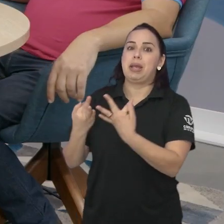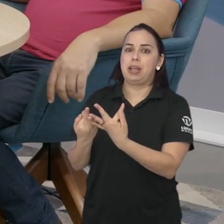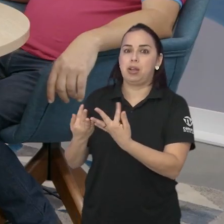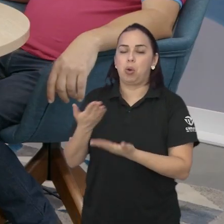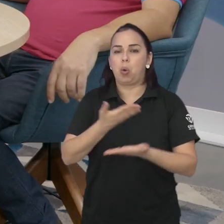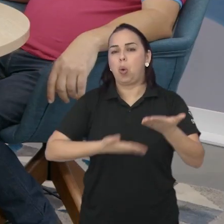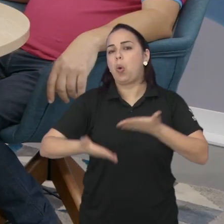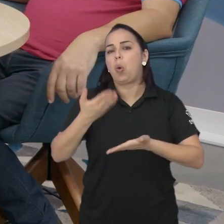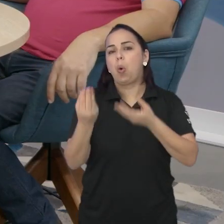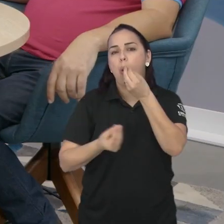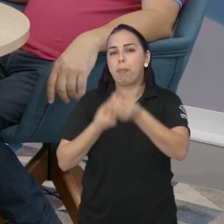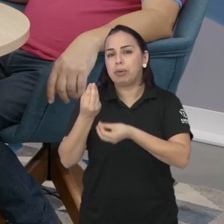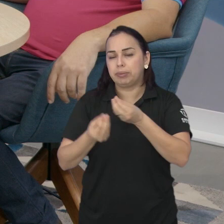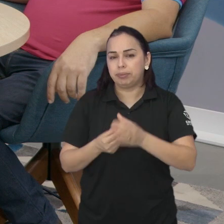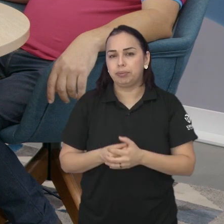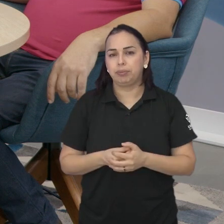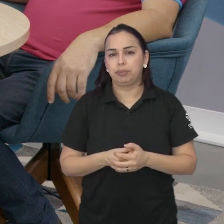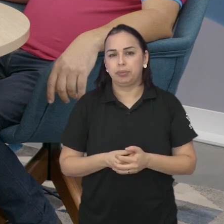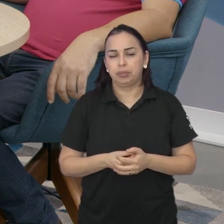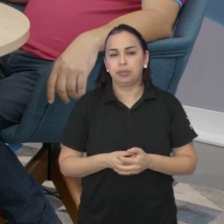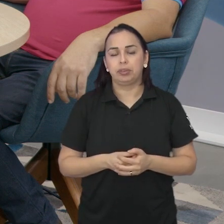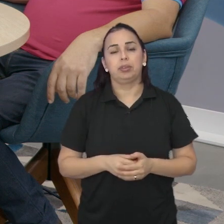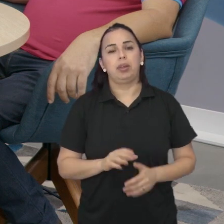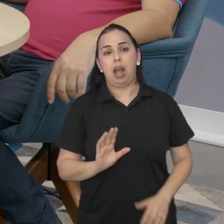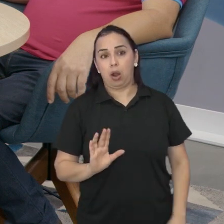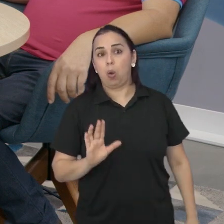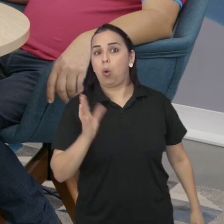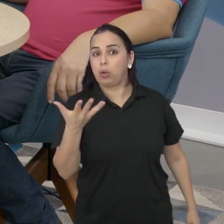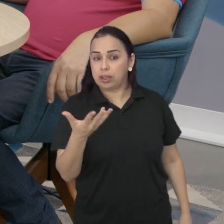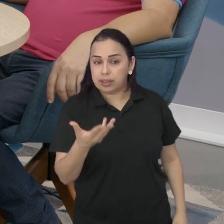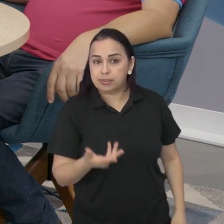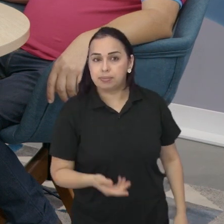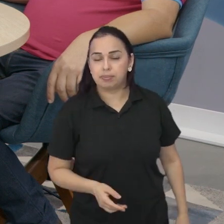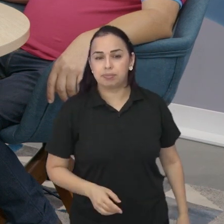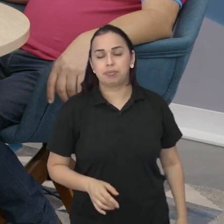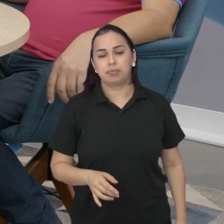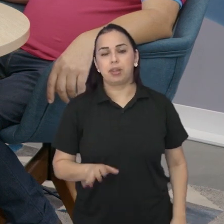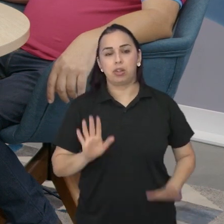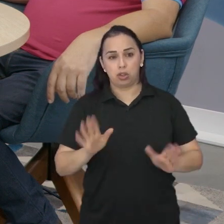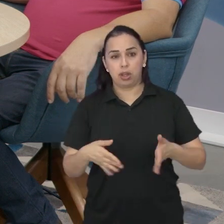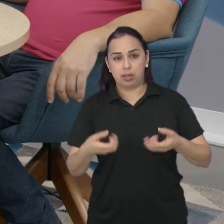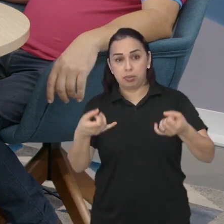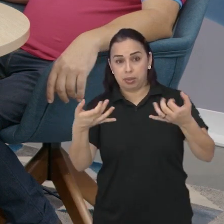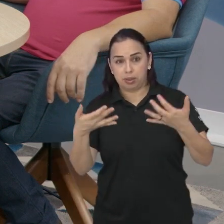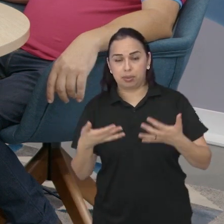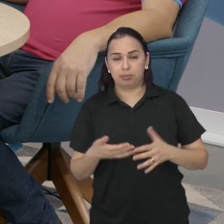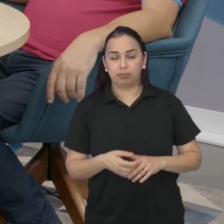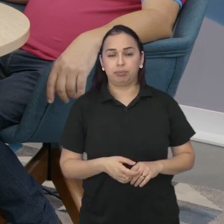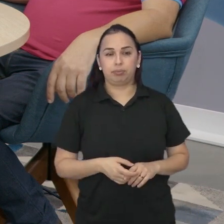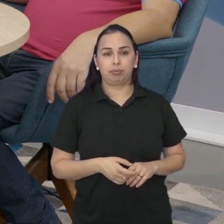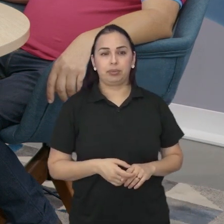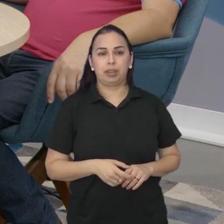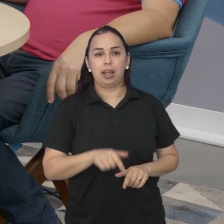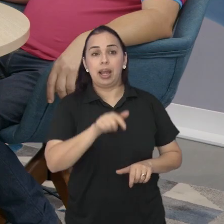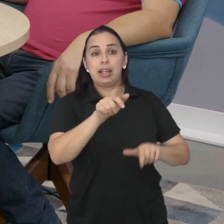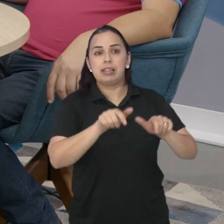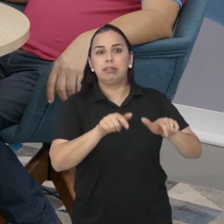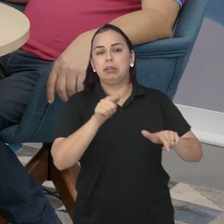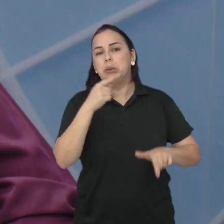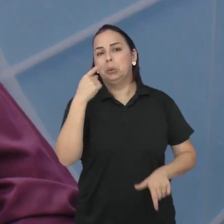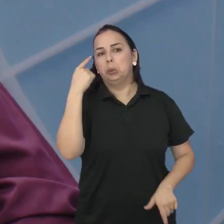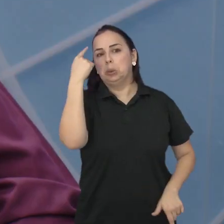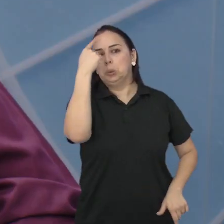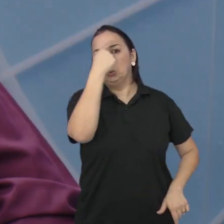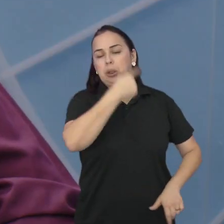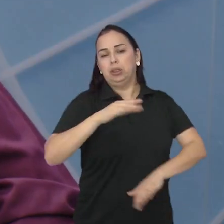se relacionam, formam-se famílias também meio esse contexto. Sim, acontece. Porque como a gente colocou, né? Eles ficam muito tempo na